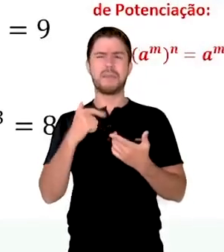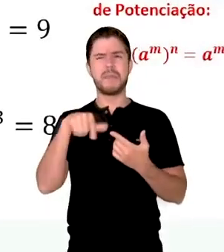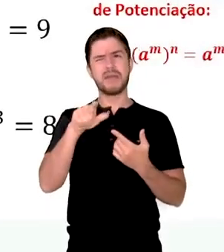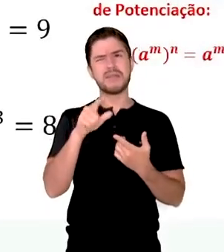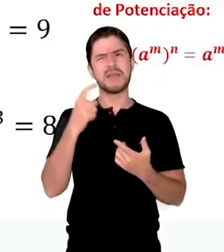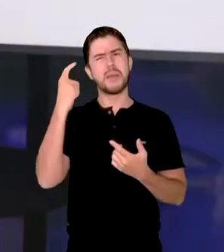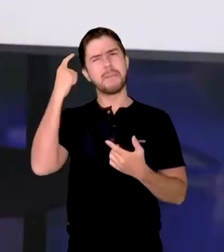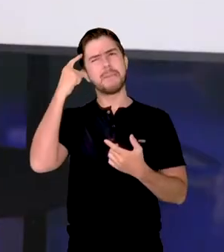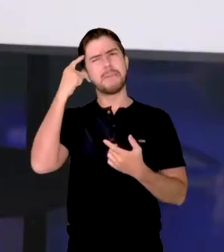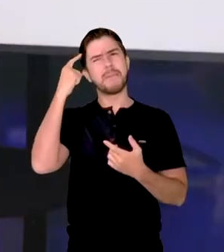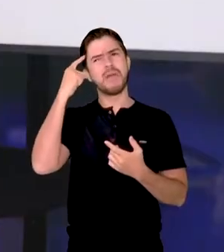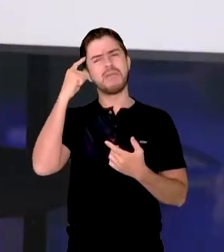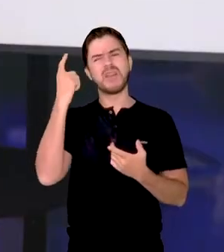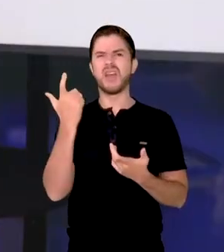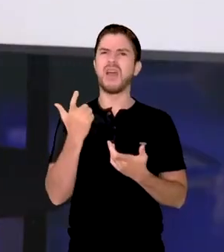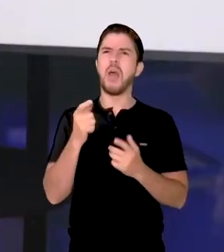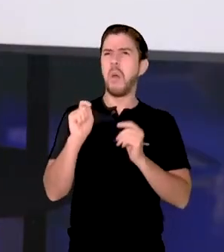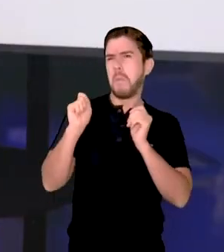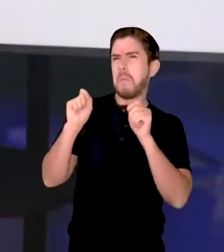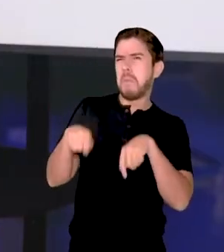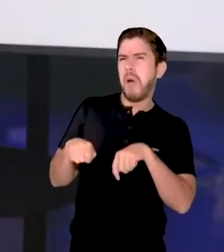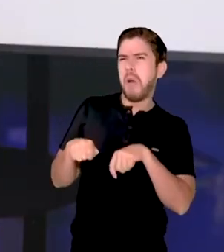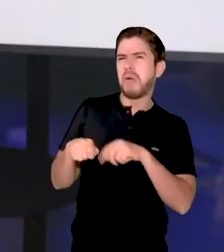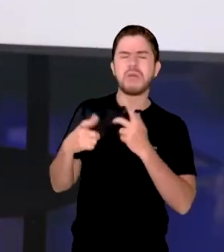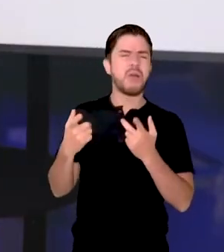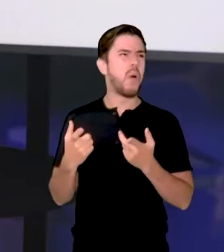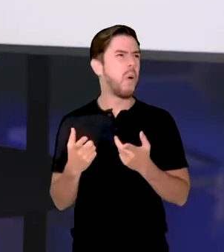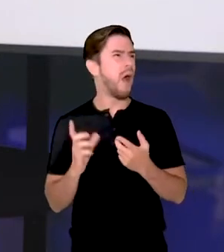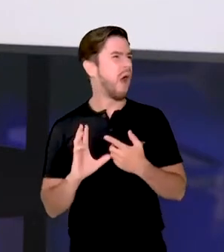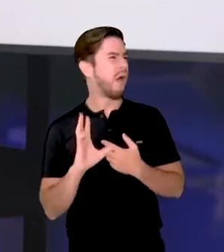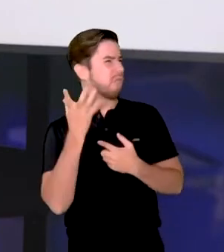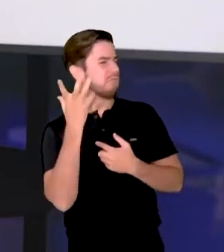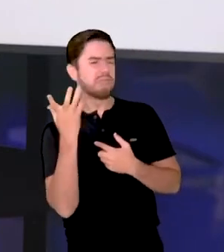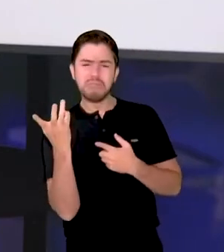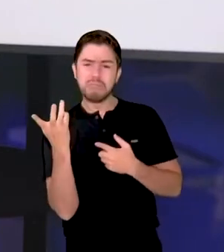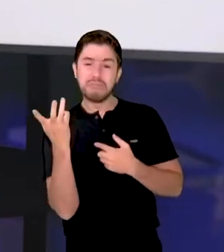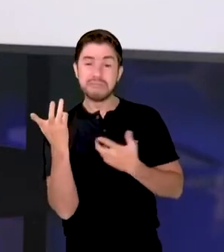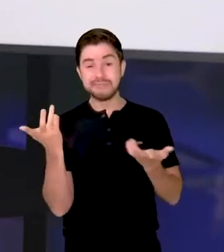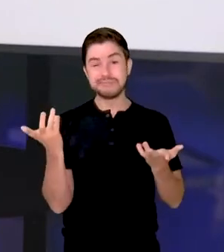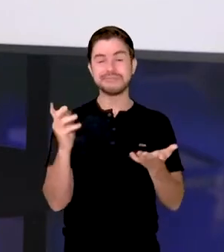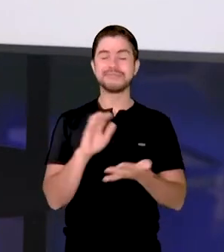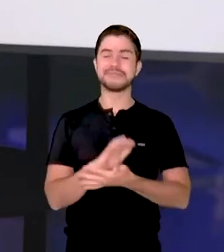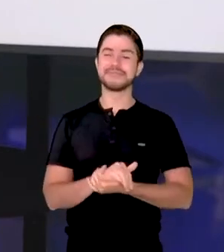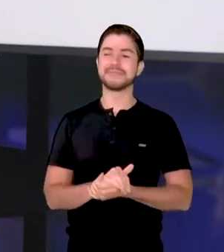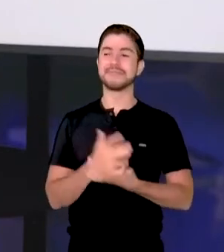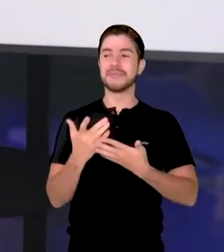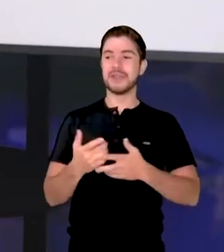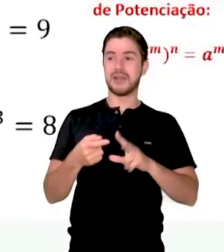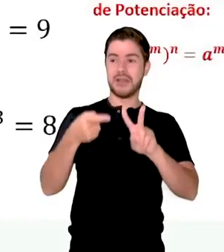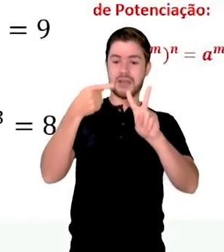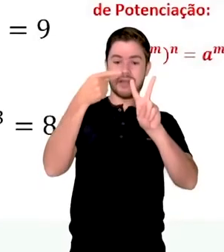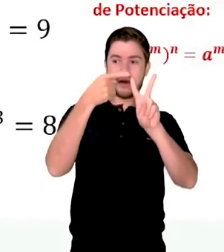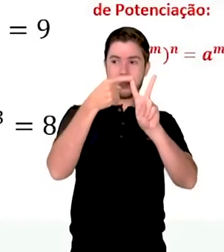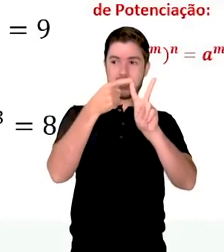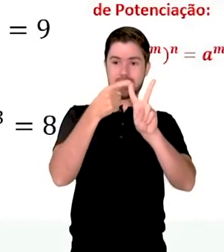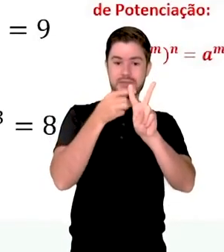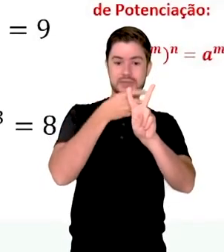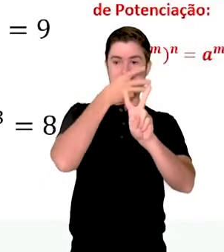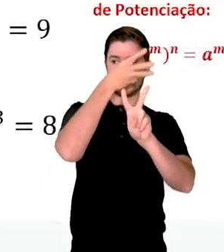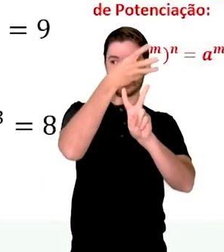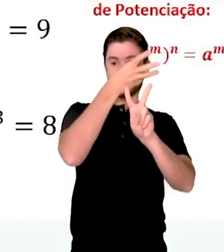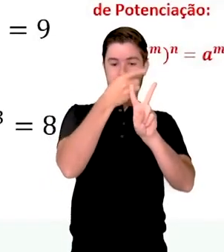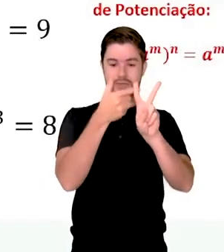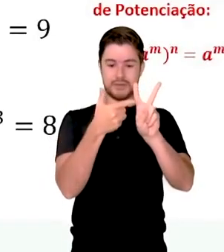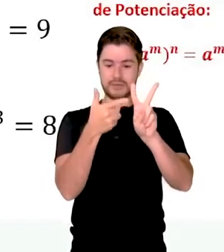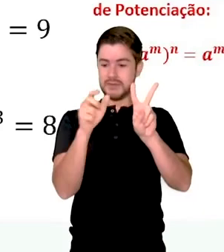se perguntaram será que isso pode Será que só acontece bom raiz cúbica de 25